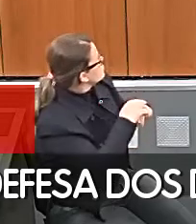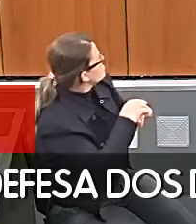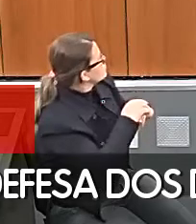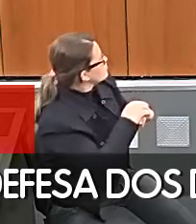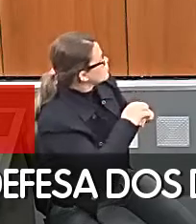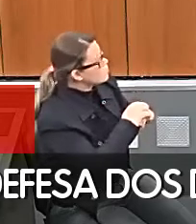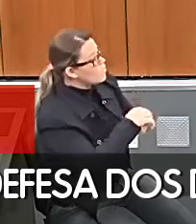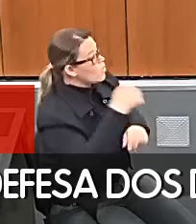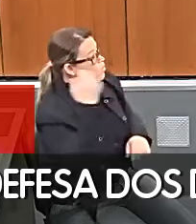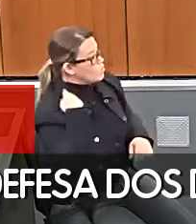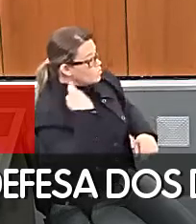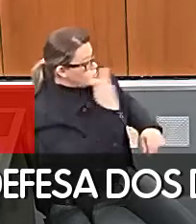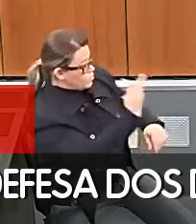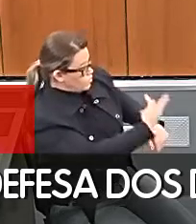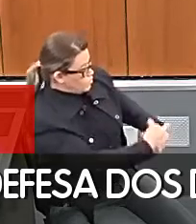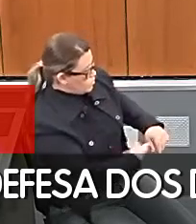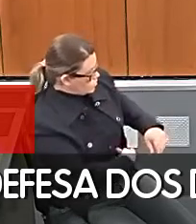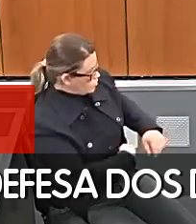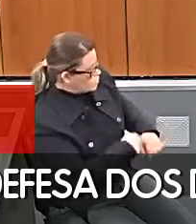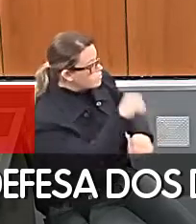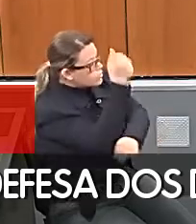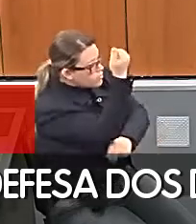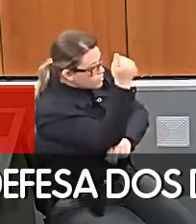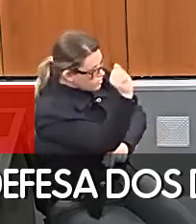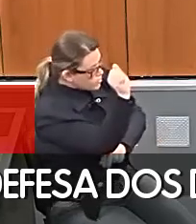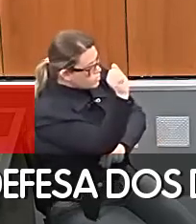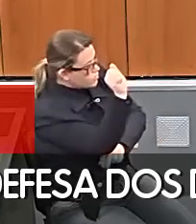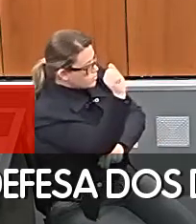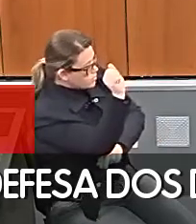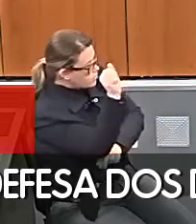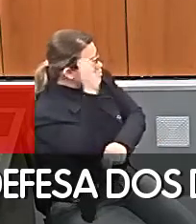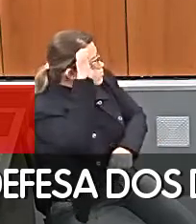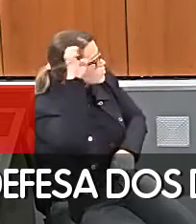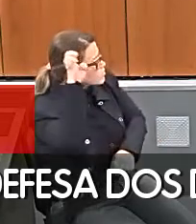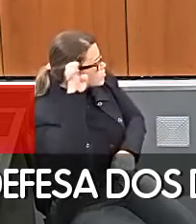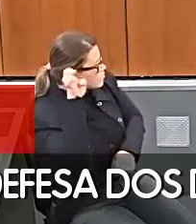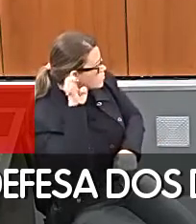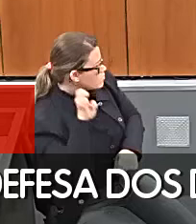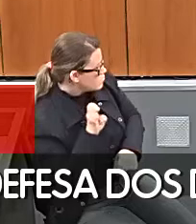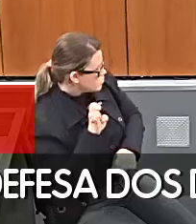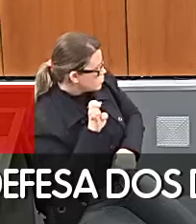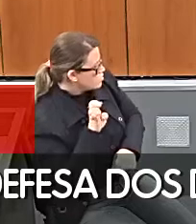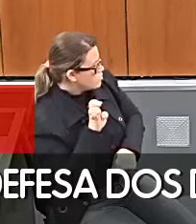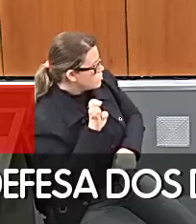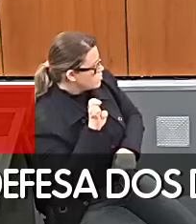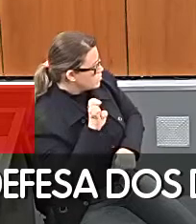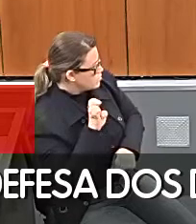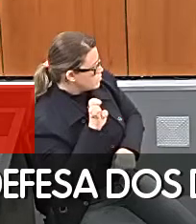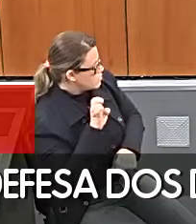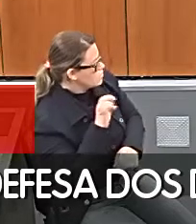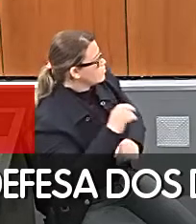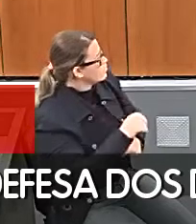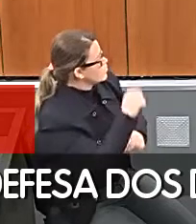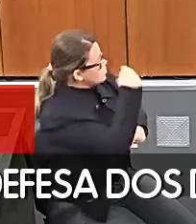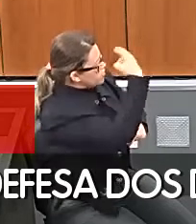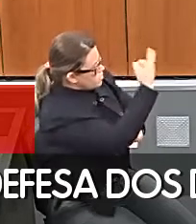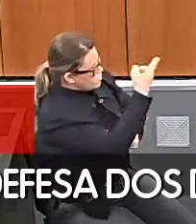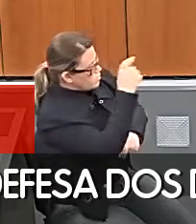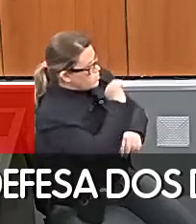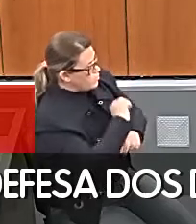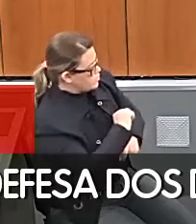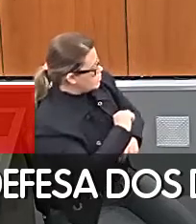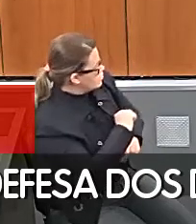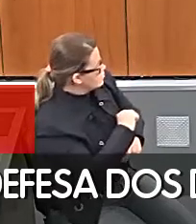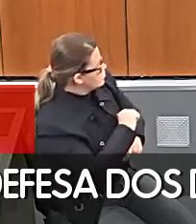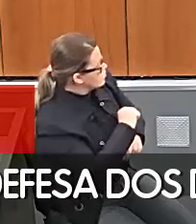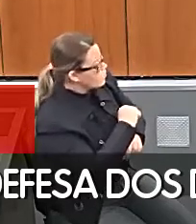a senhora Enilza Soares Gregório, que é presidente da Associação de Pais e Amigos dos Surdos de